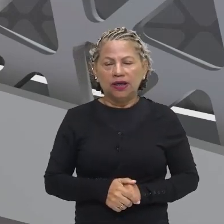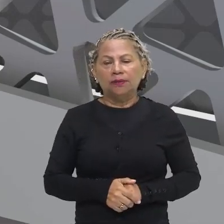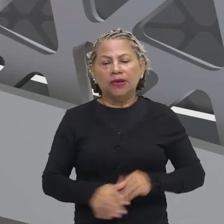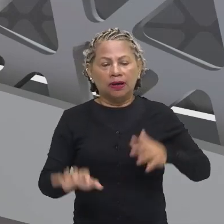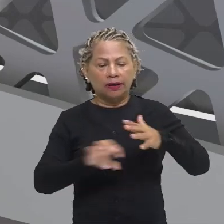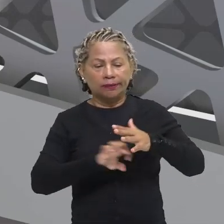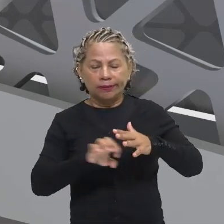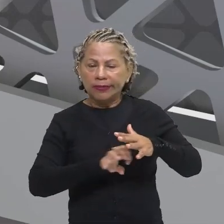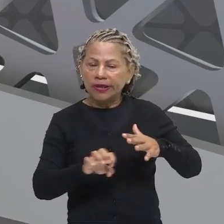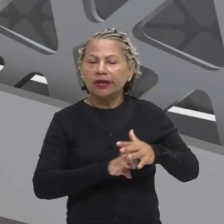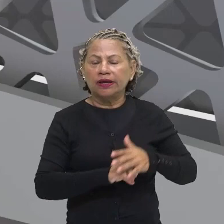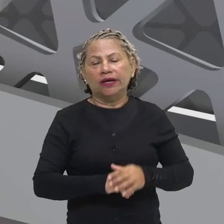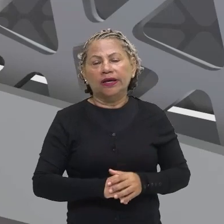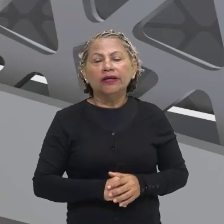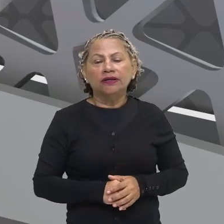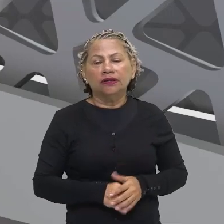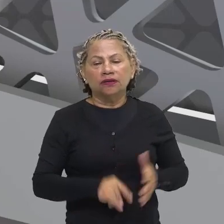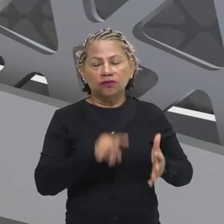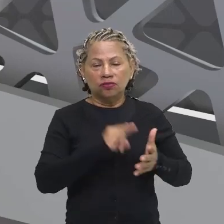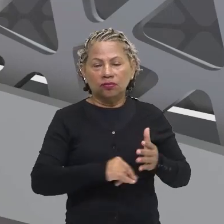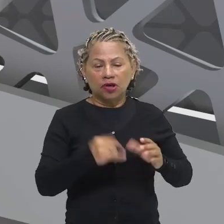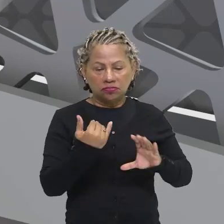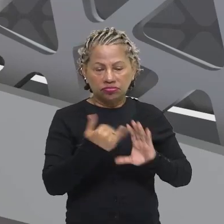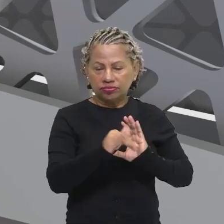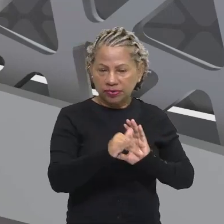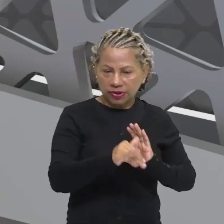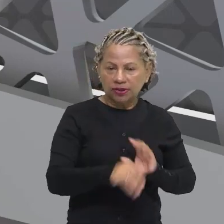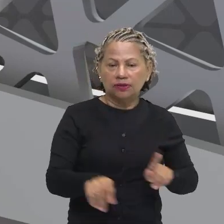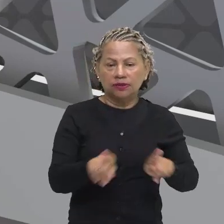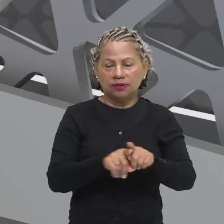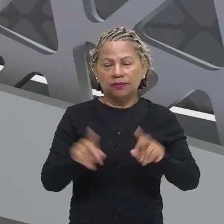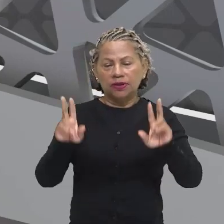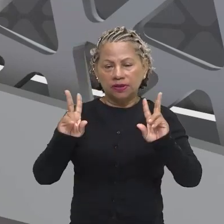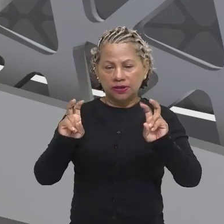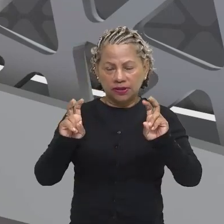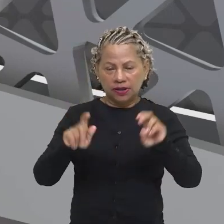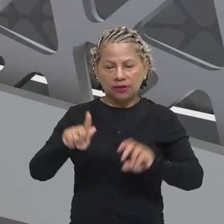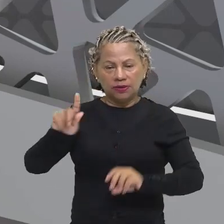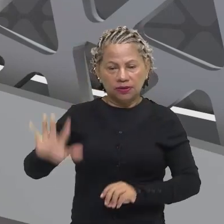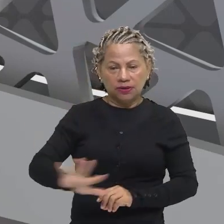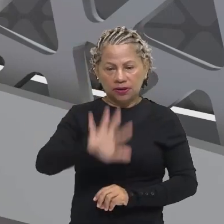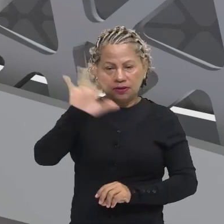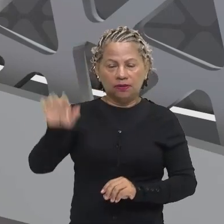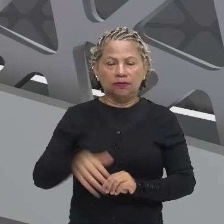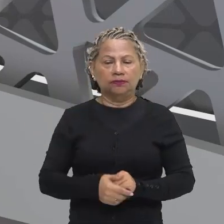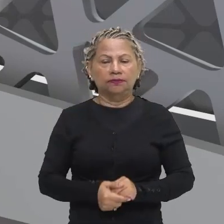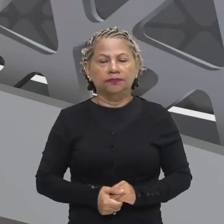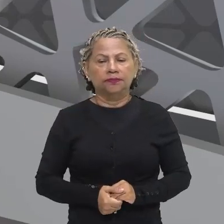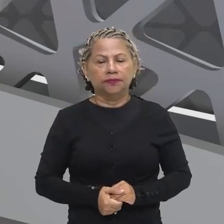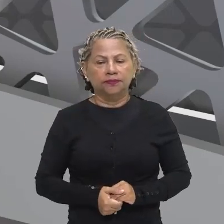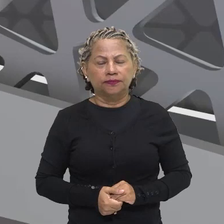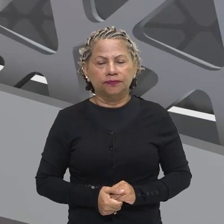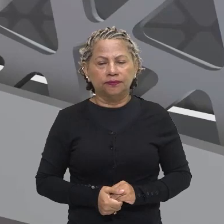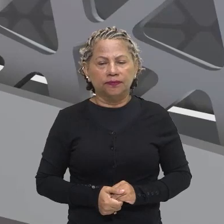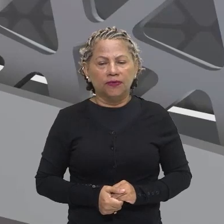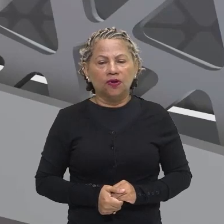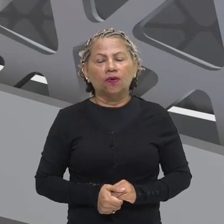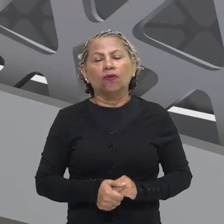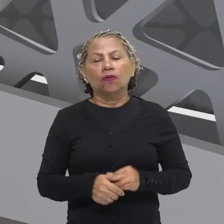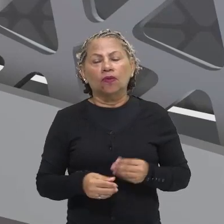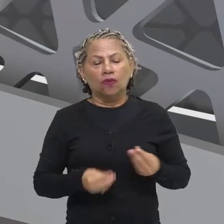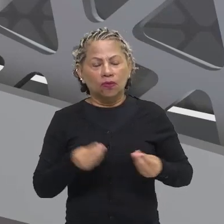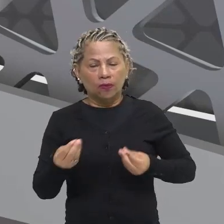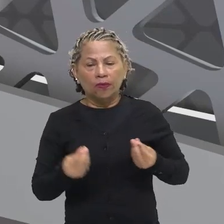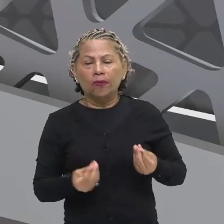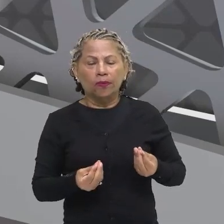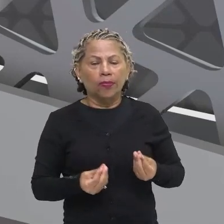empresas específicas, até temas mais gerais, como defesa de petição